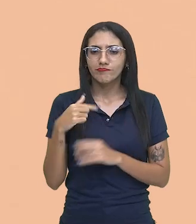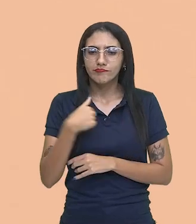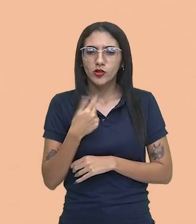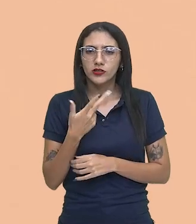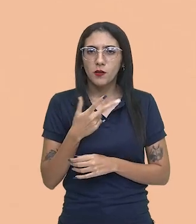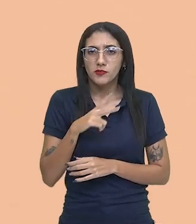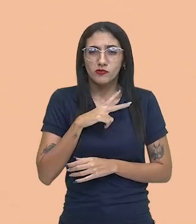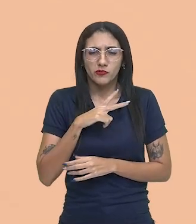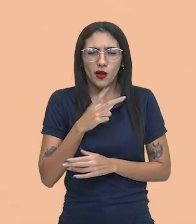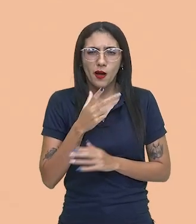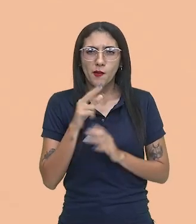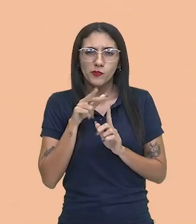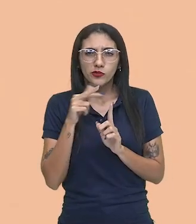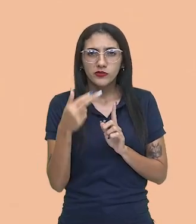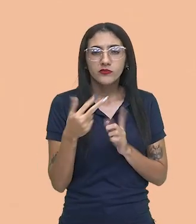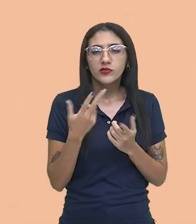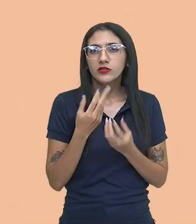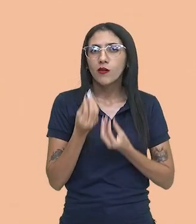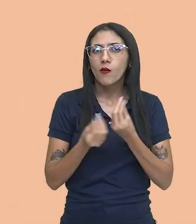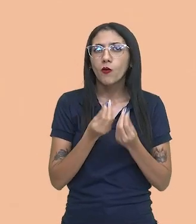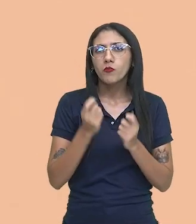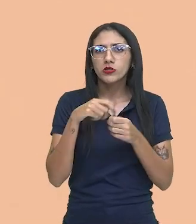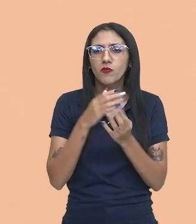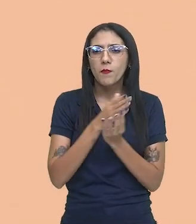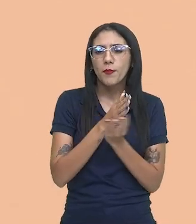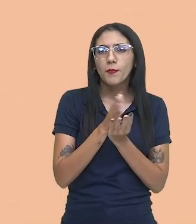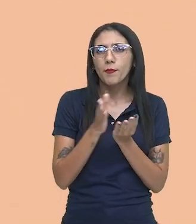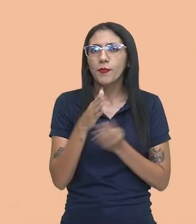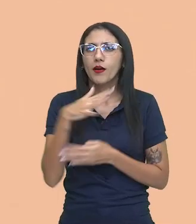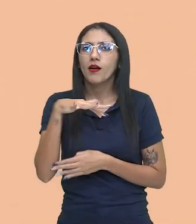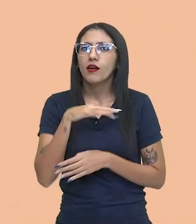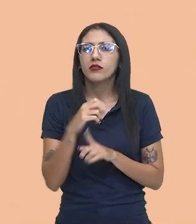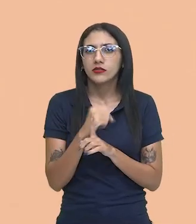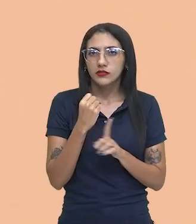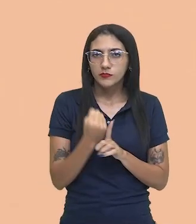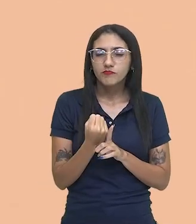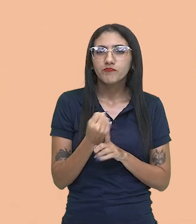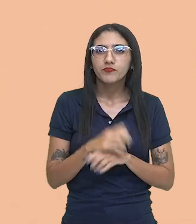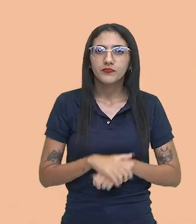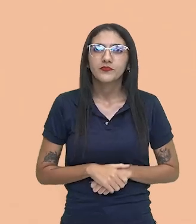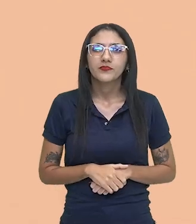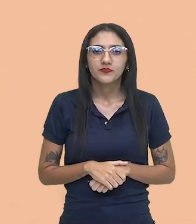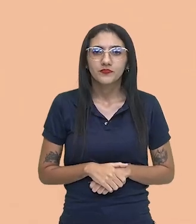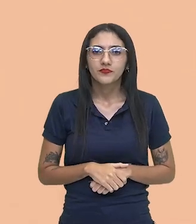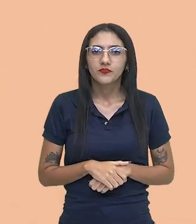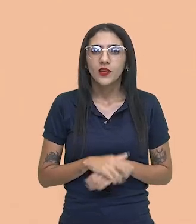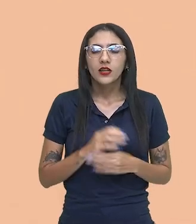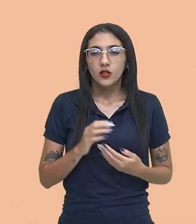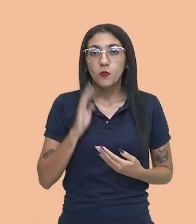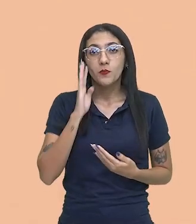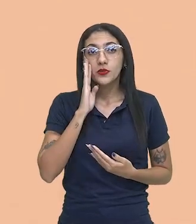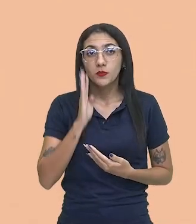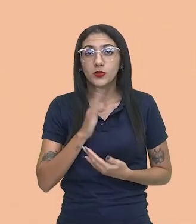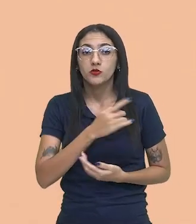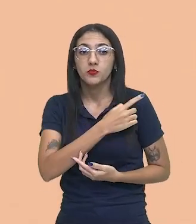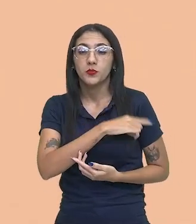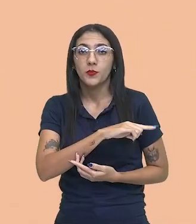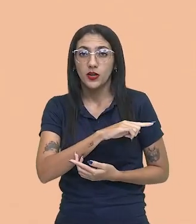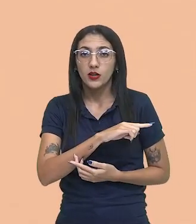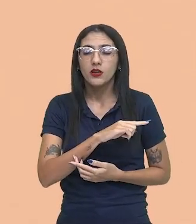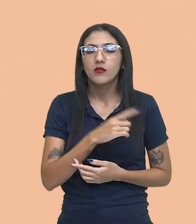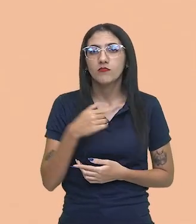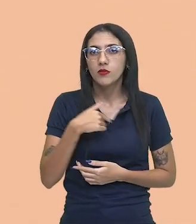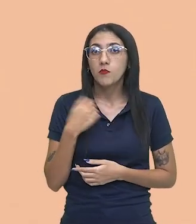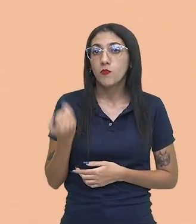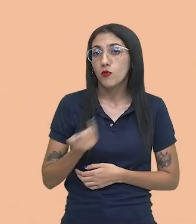entender quais são os possíveis caminhos da sociedade. Então isso, pessoal, principalmente no ensino médio, é muito importante a gente perceber